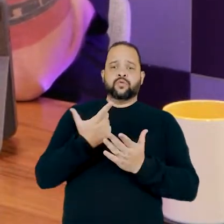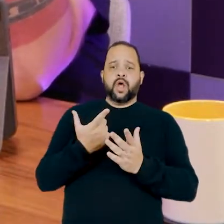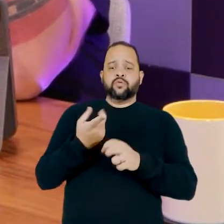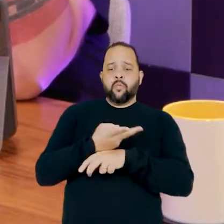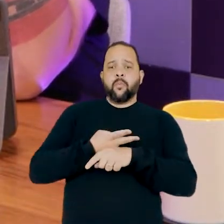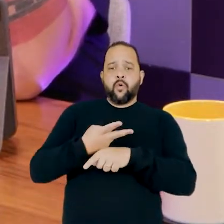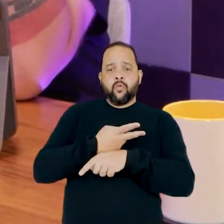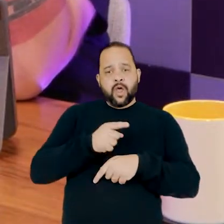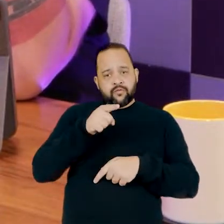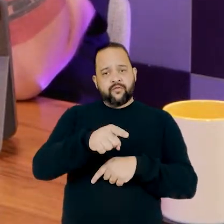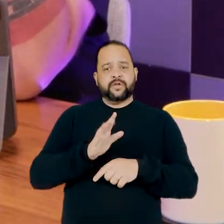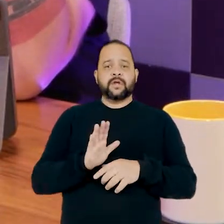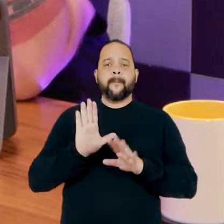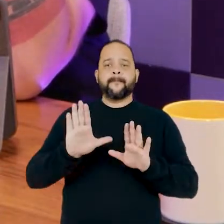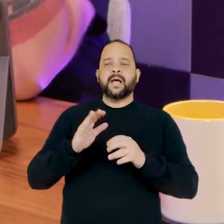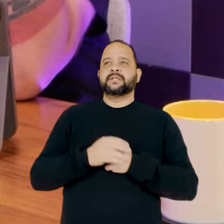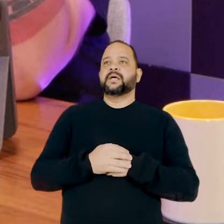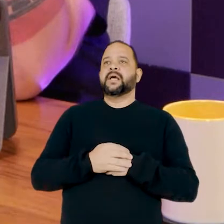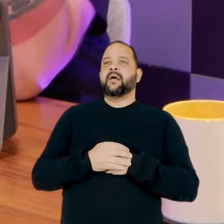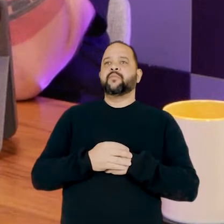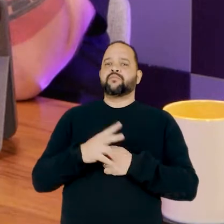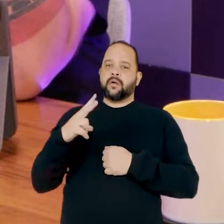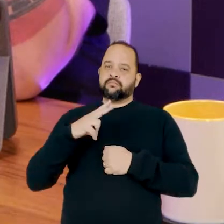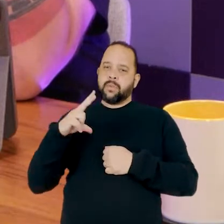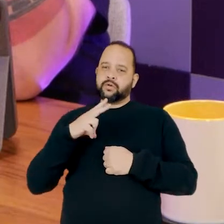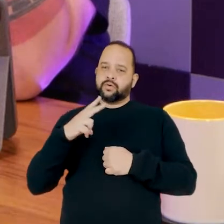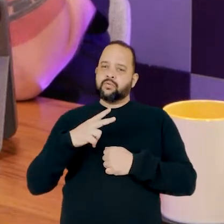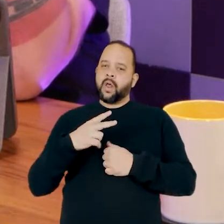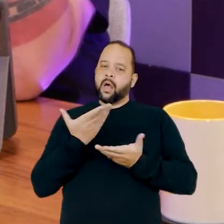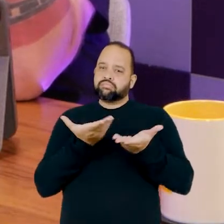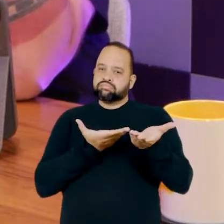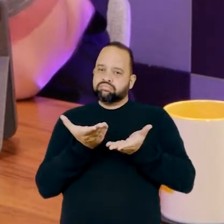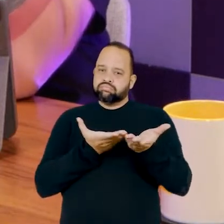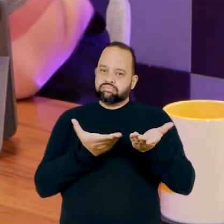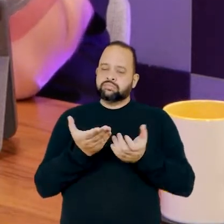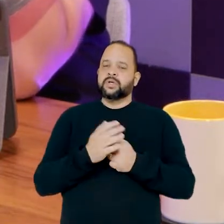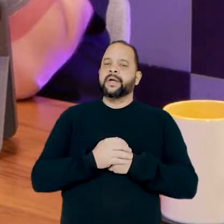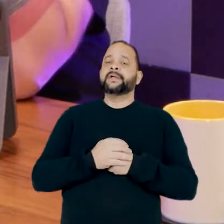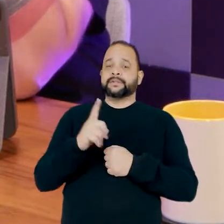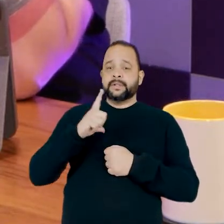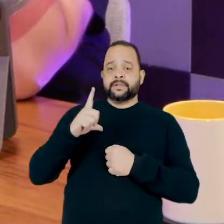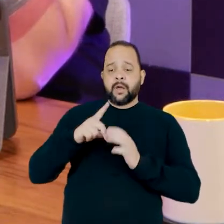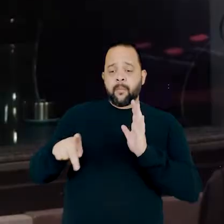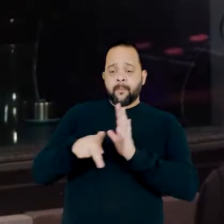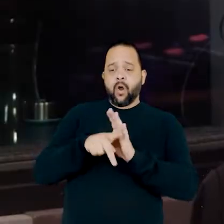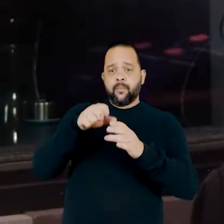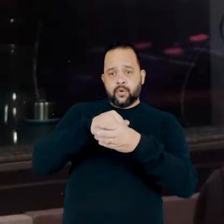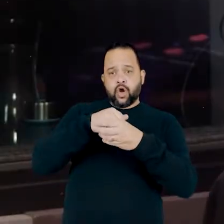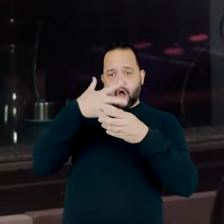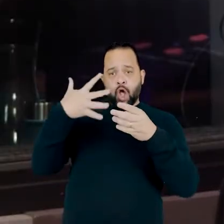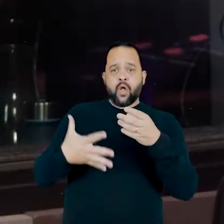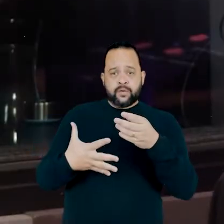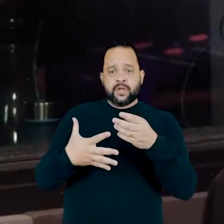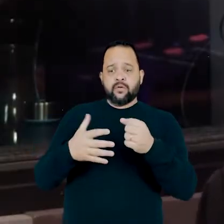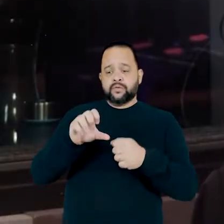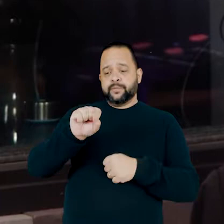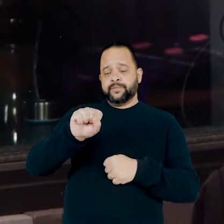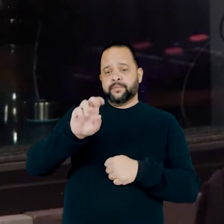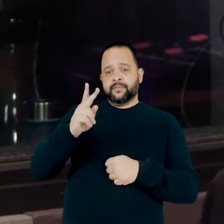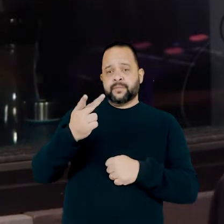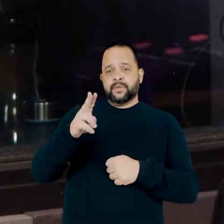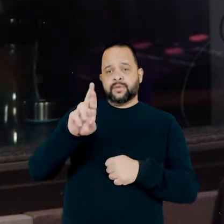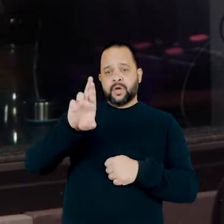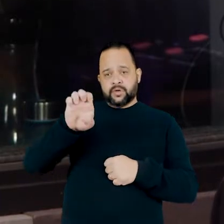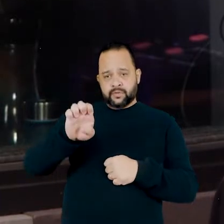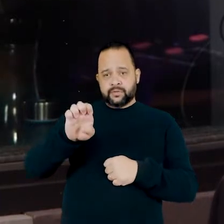pra vocês e tem esse retorno, mas muito mais individualizado. Isso acontece como uma produção de conteúdo da Shure mesmo? Sim, temos. A gente tem uma sala de